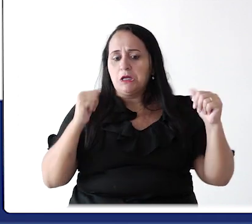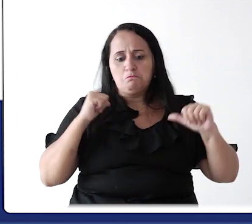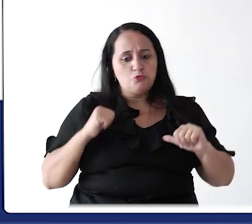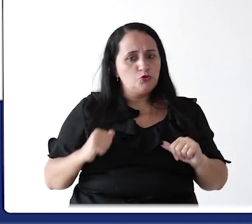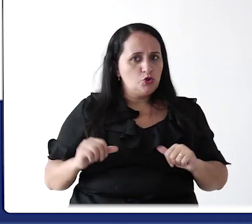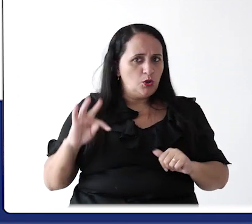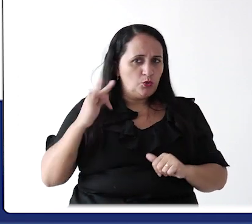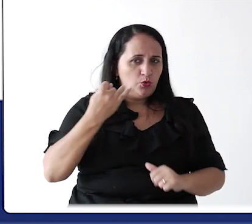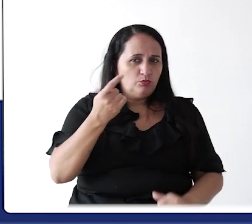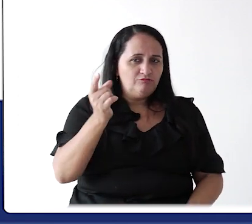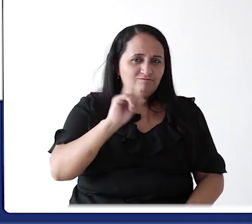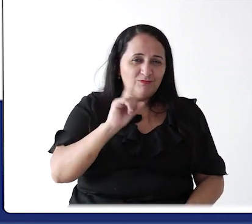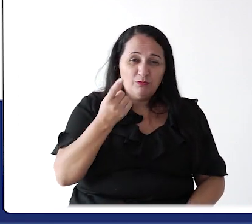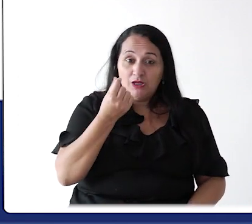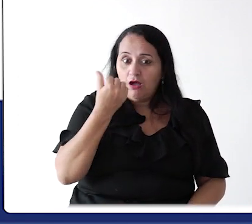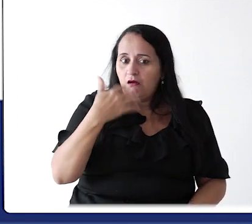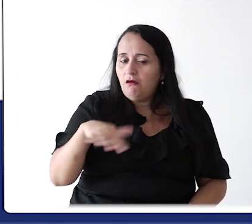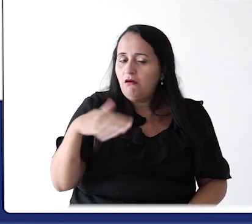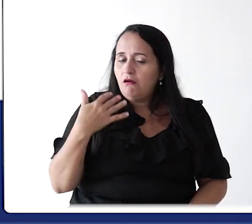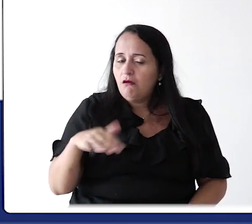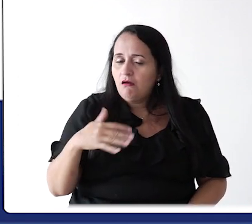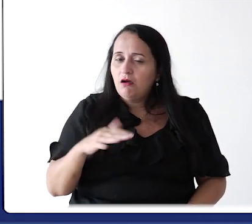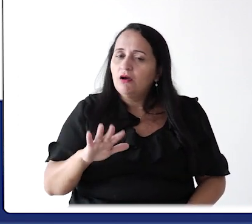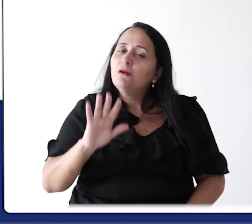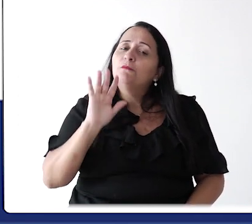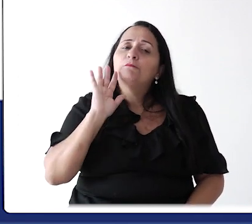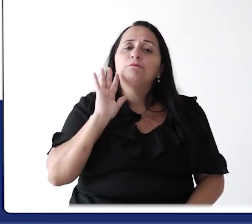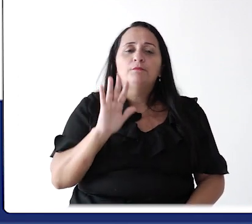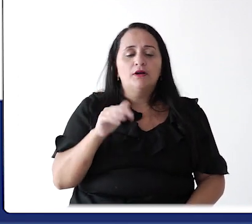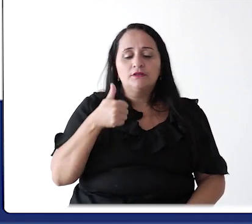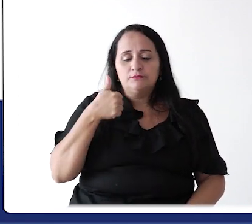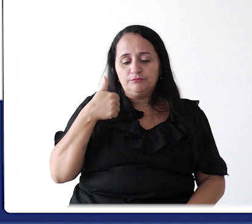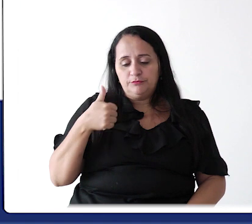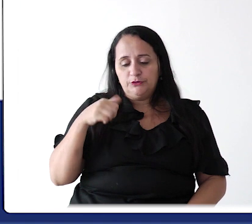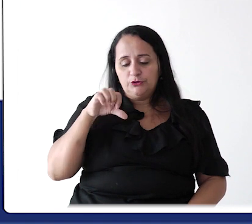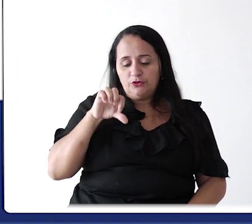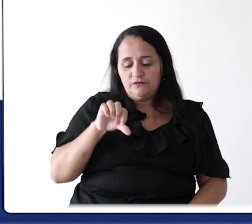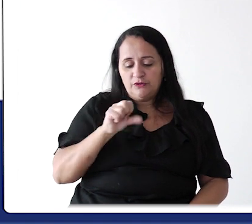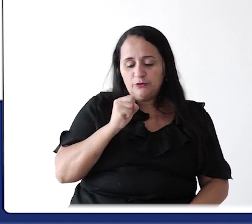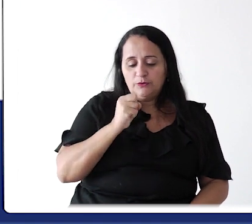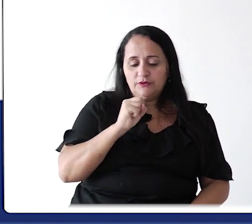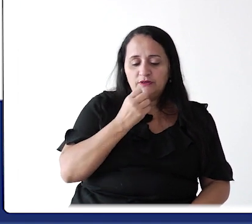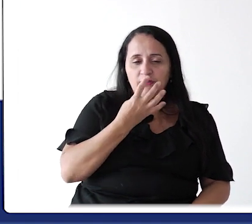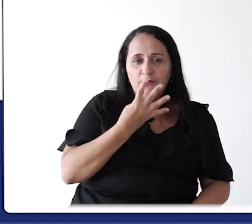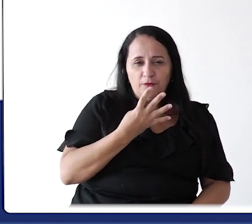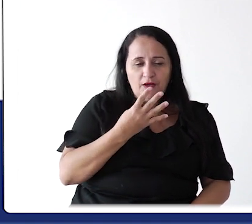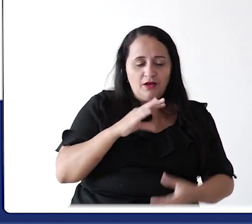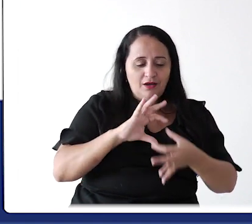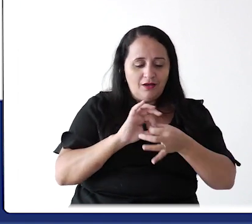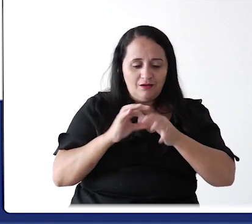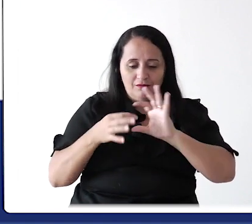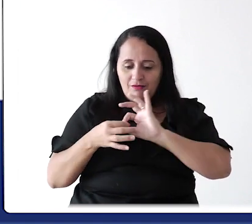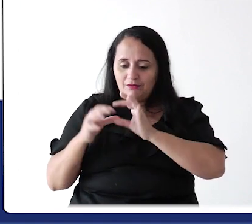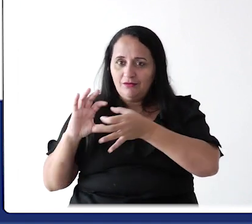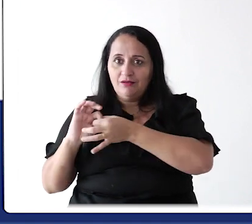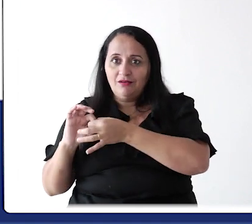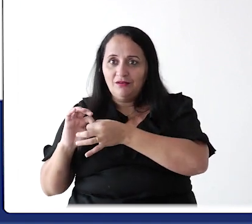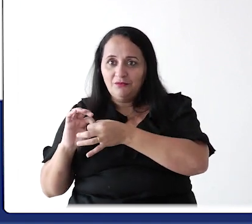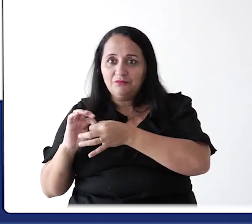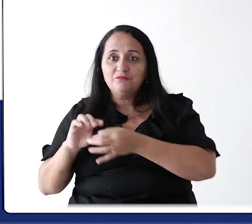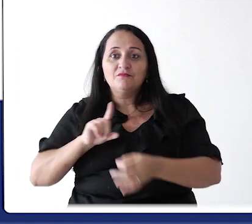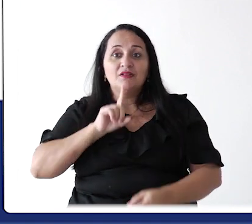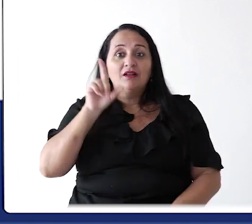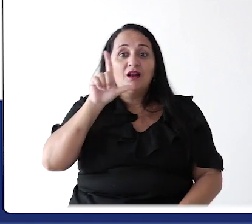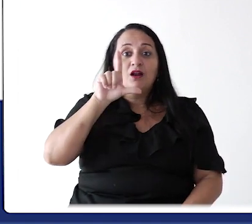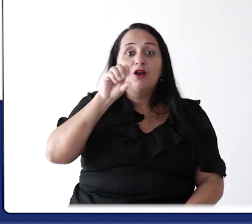são caríssimas. Mas, em 1984, na cerimônia de abertura das Olimpíadas de Los Angeles,